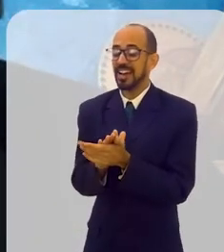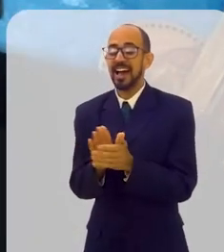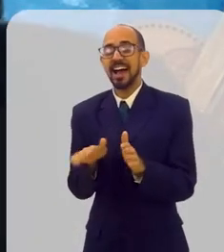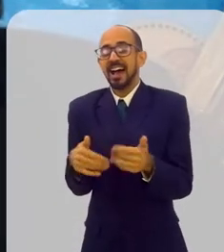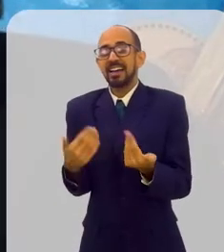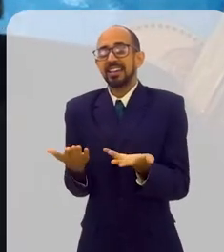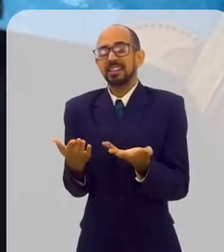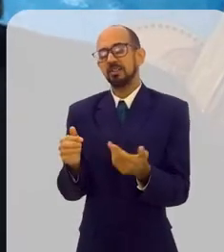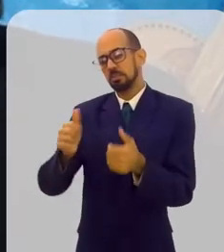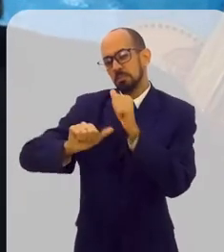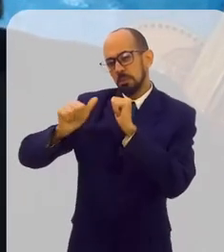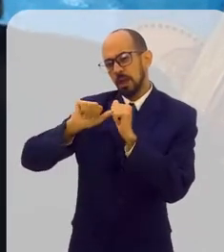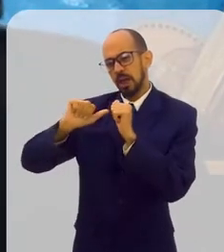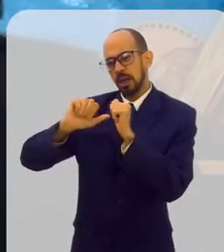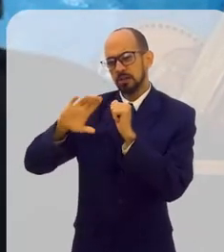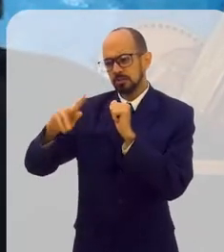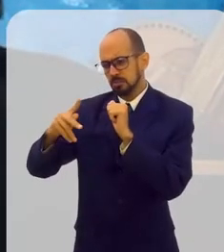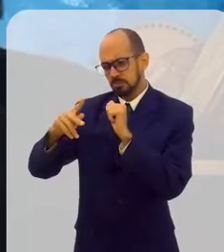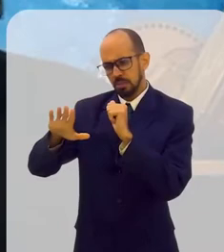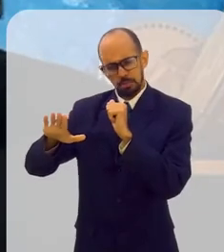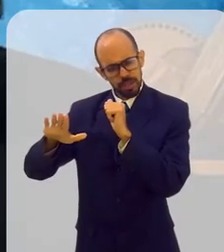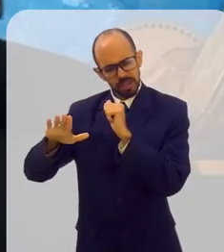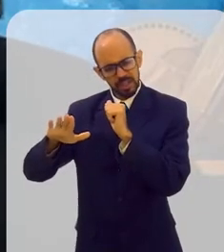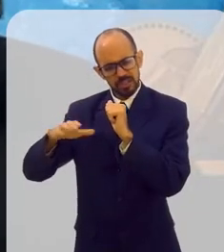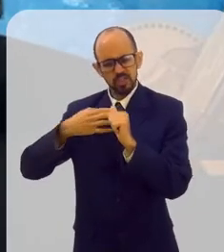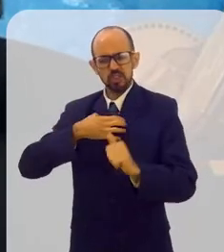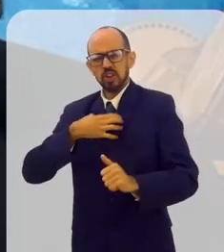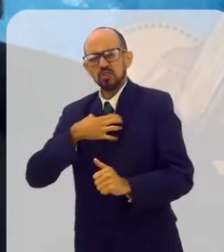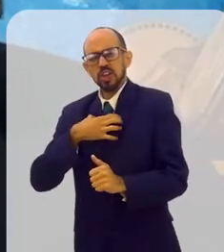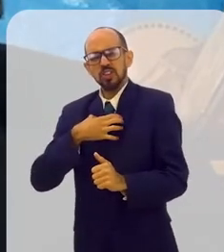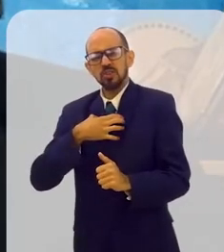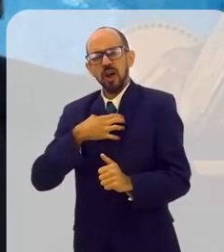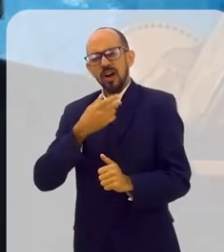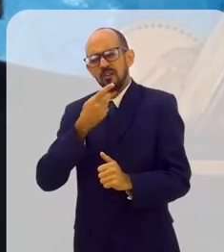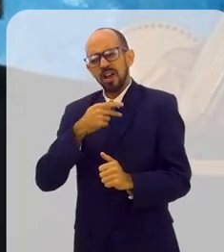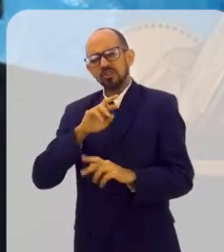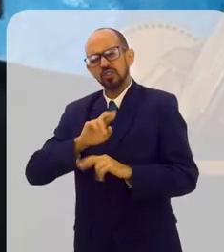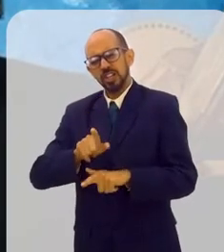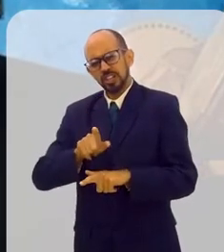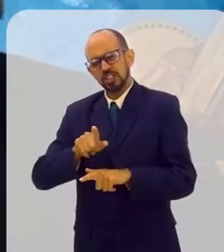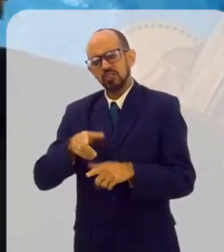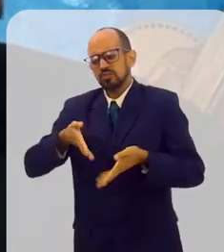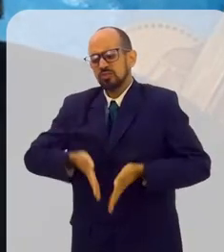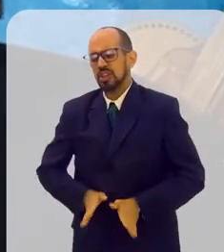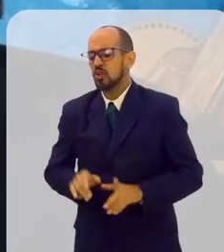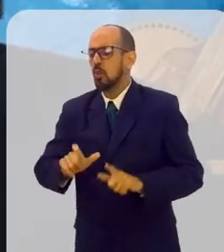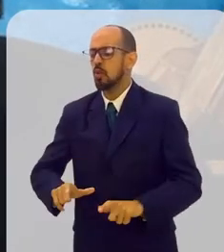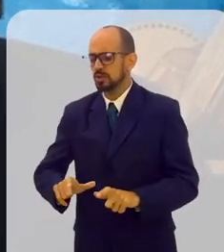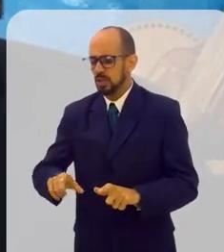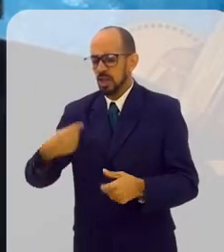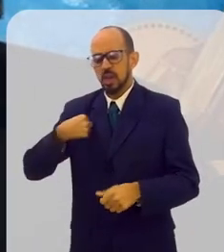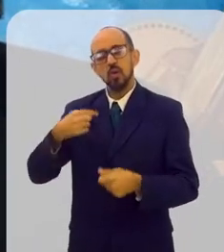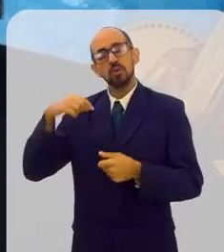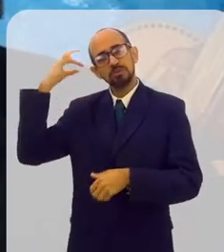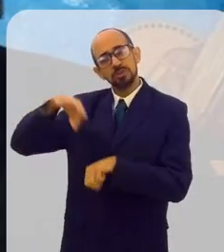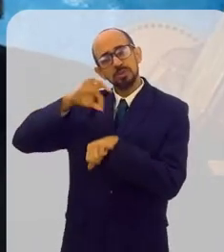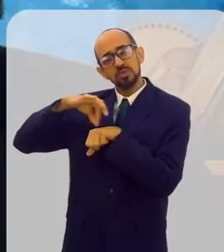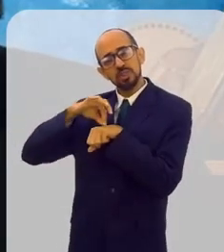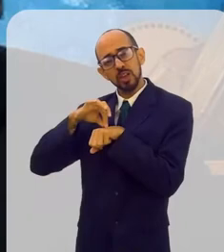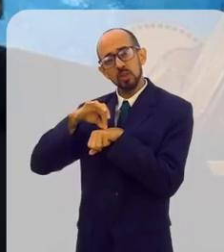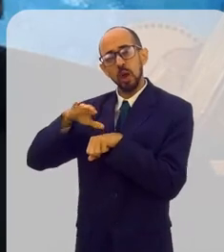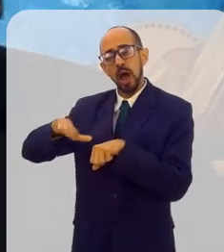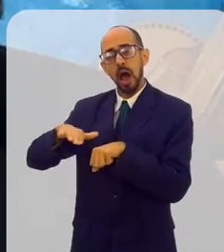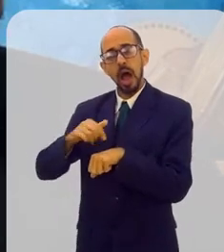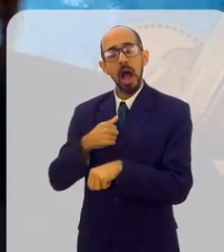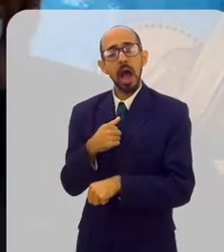um pouquinho, aí eles falaram: "Opa, mas você fala diferente, você é da onde?" Eu falei: "Não, sou do Espírito Santo e tal, não sei o que lá." "Mas